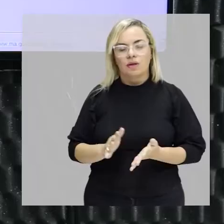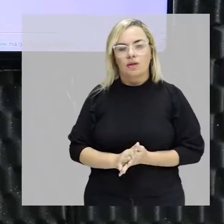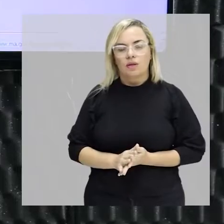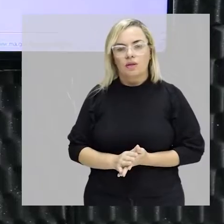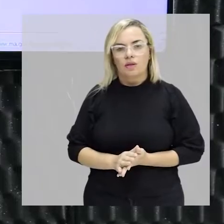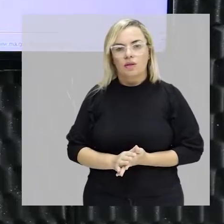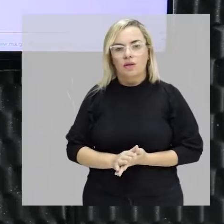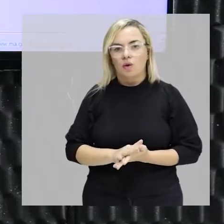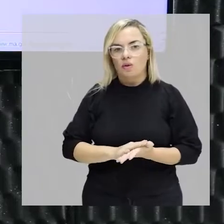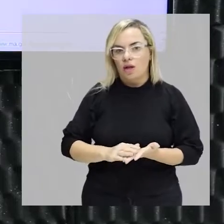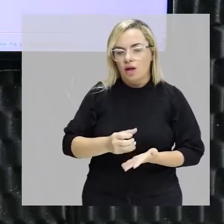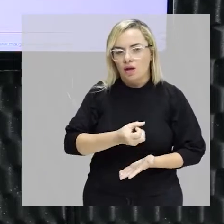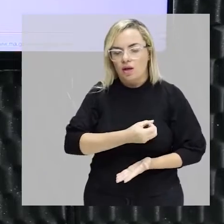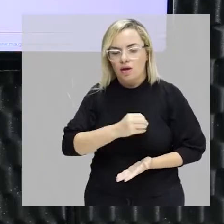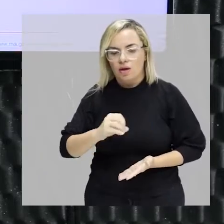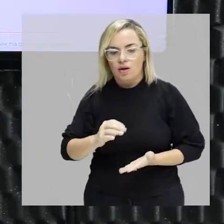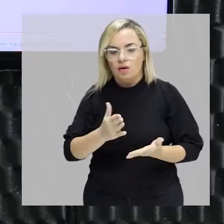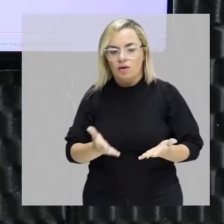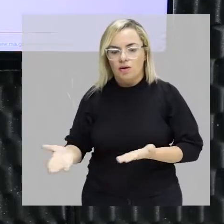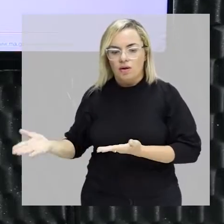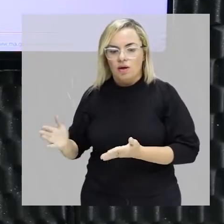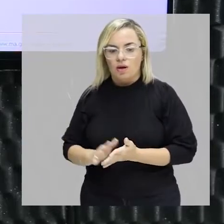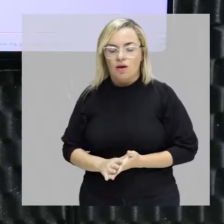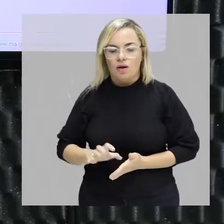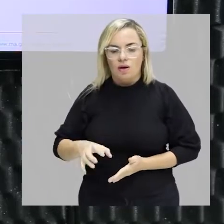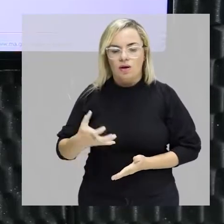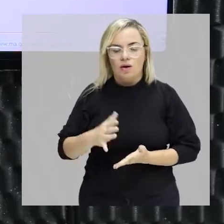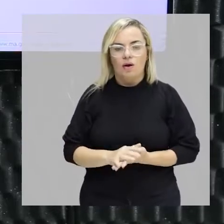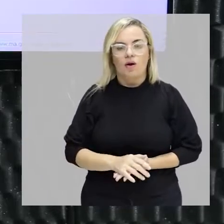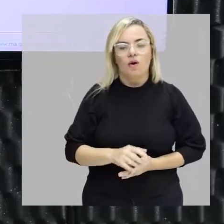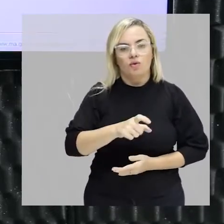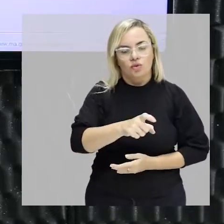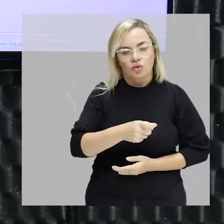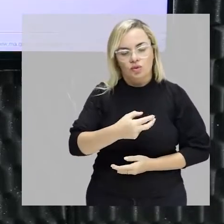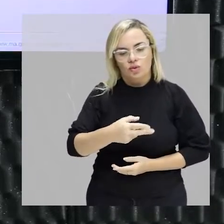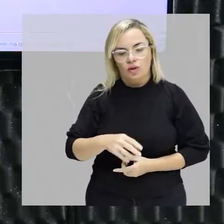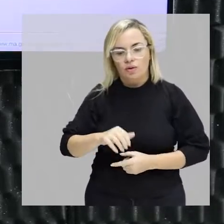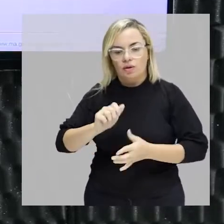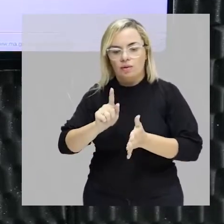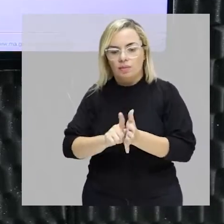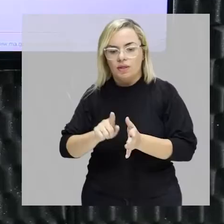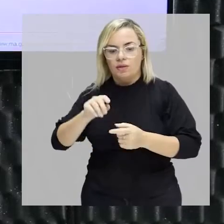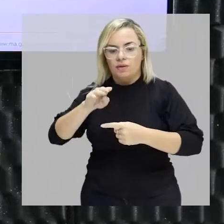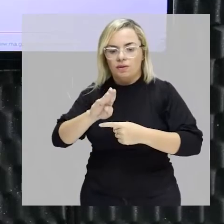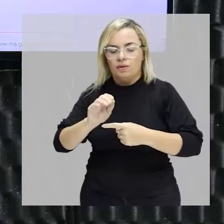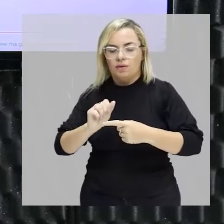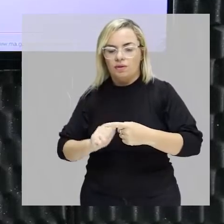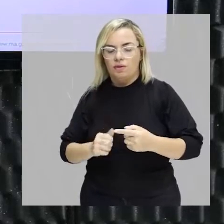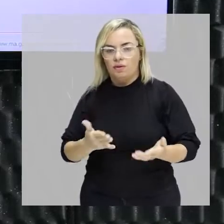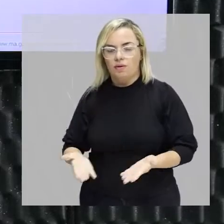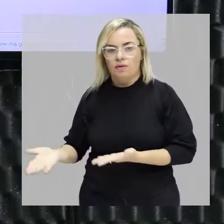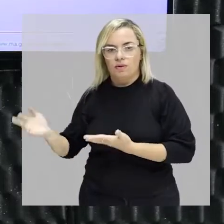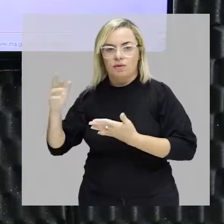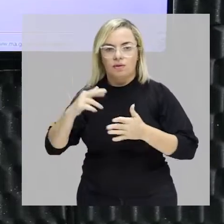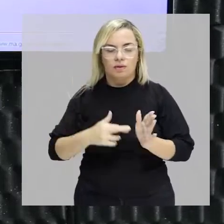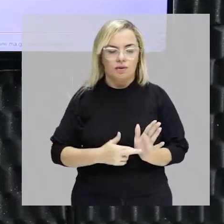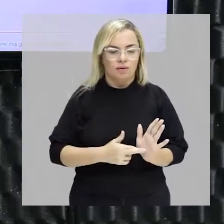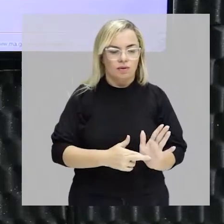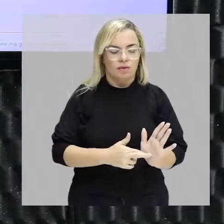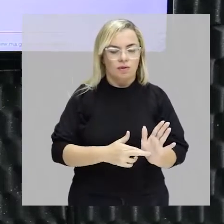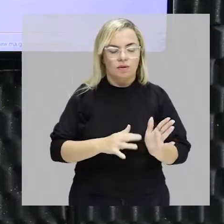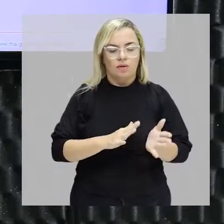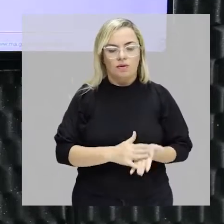anula, que é o zero, a raiz, quando o x é igual ao b sobre a. Gente, nessa representação